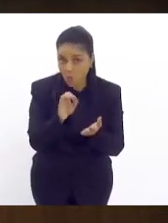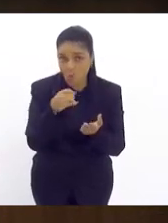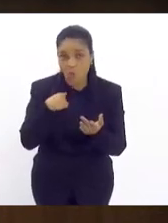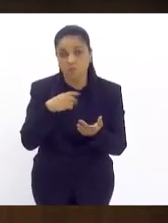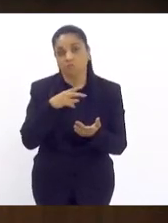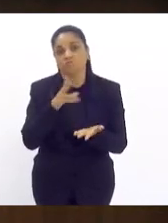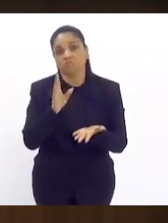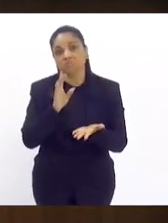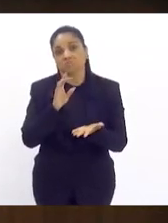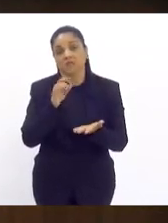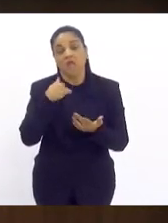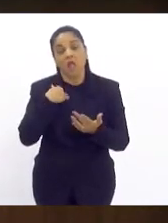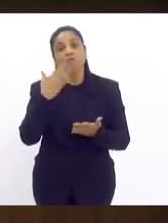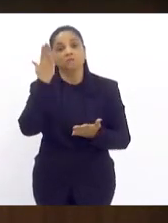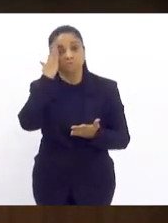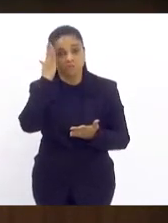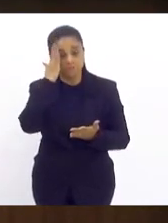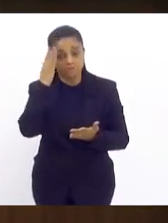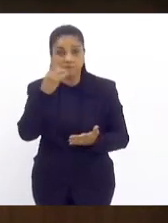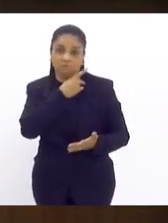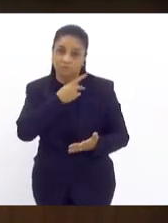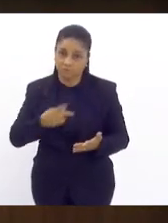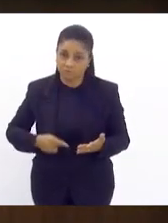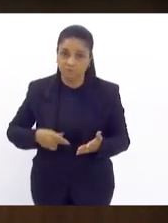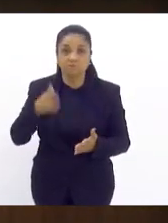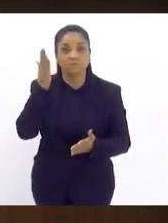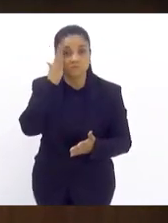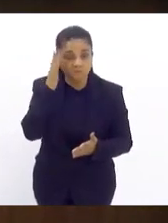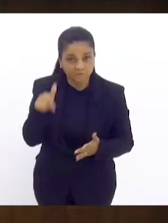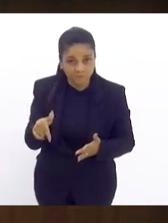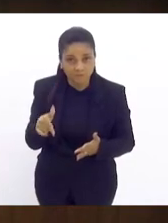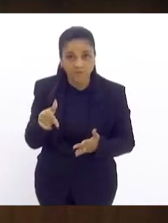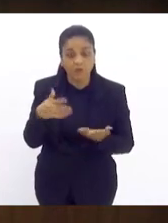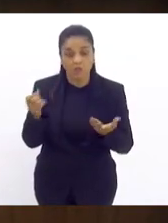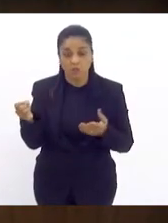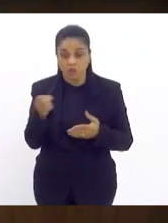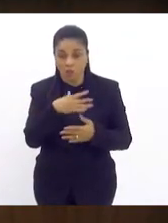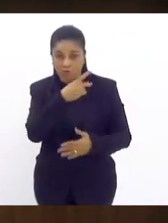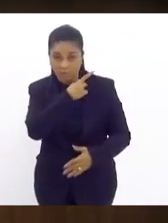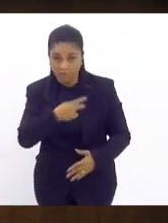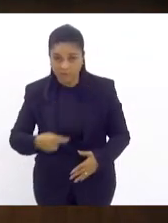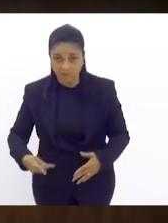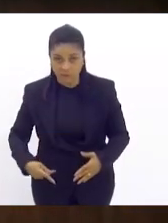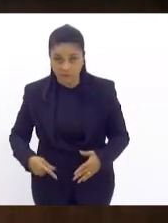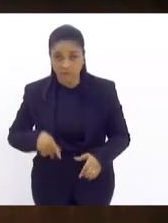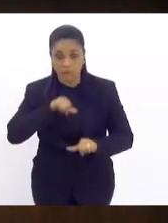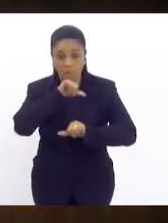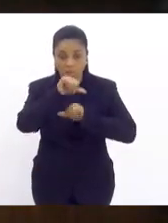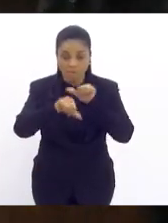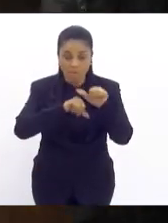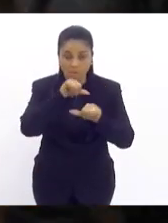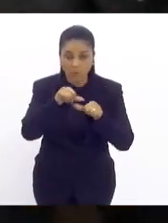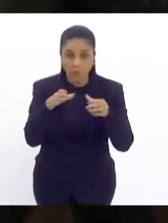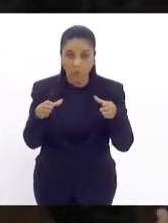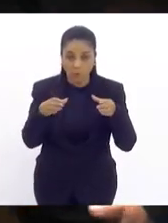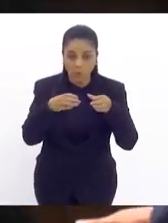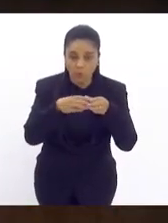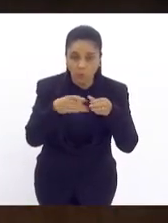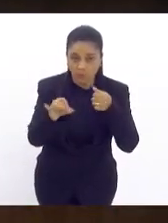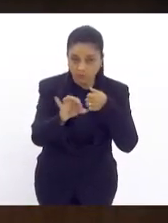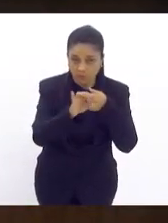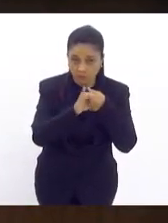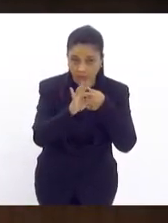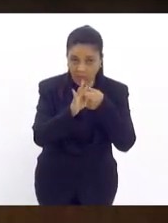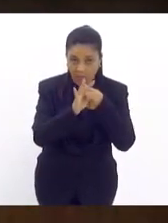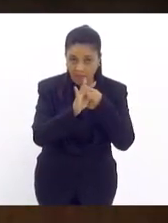que a presidência tava com essa entendimento até porque como a gente tá com uma nova presidência que mudou boa parte do corpo técnico da Assembleia